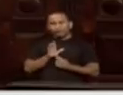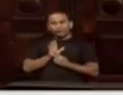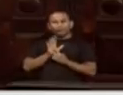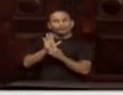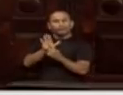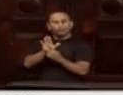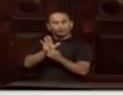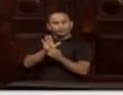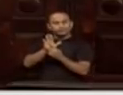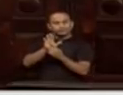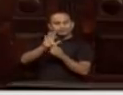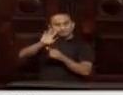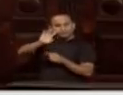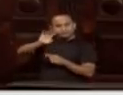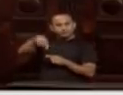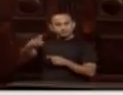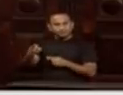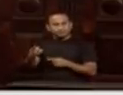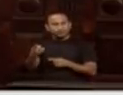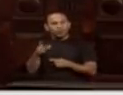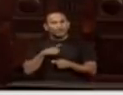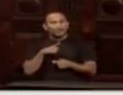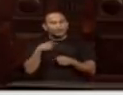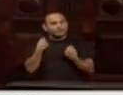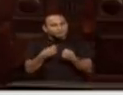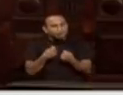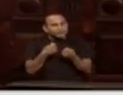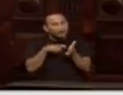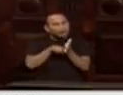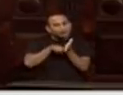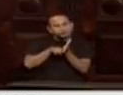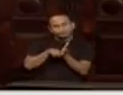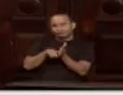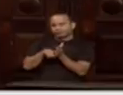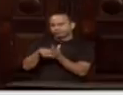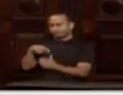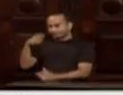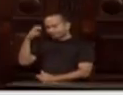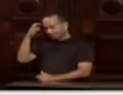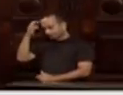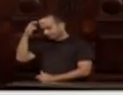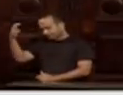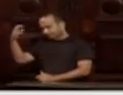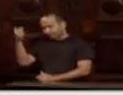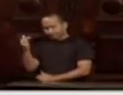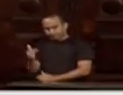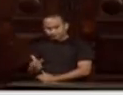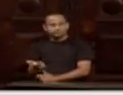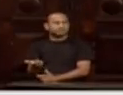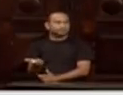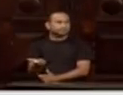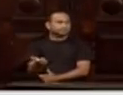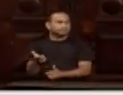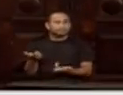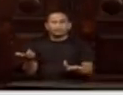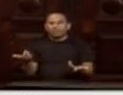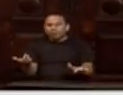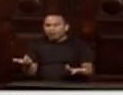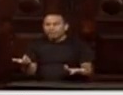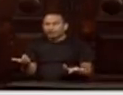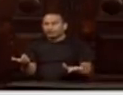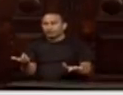além de um governo que tem que ser investigado de uma incompetência atroz é disso que se trata são